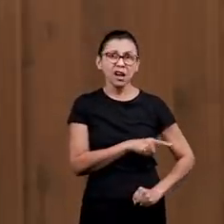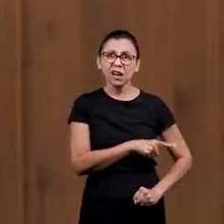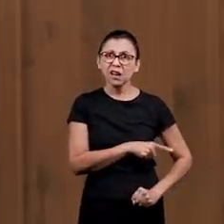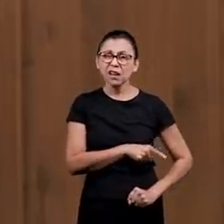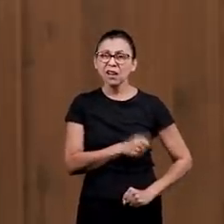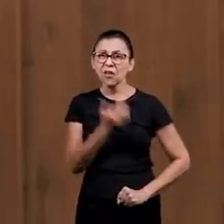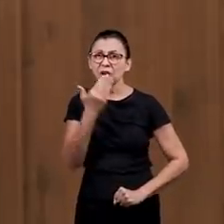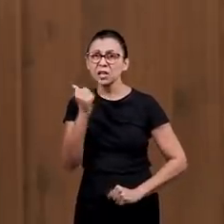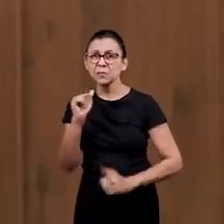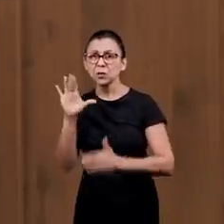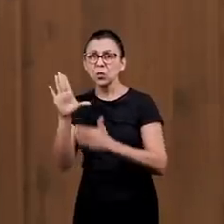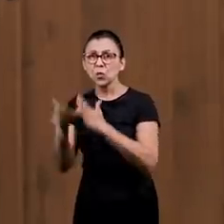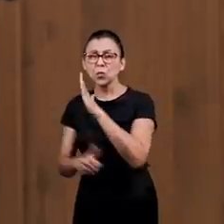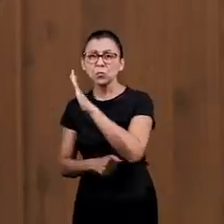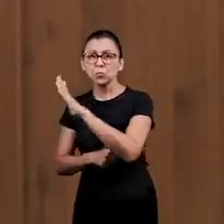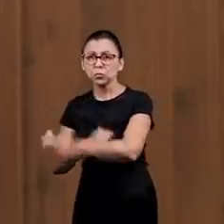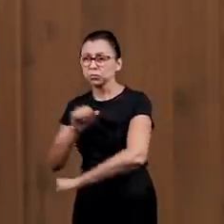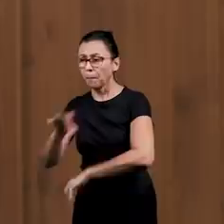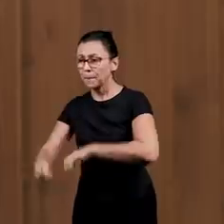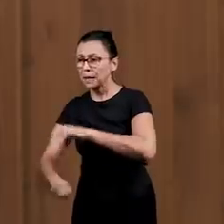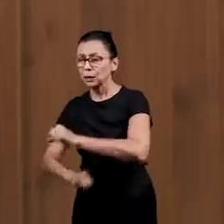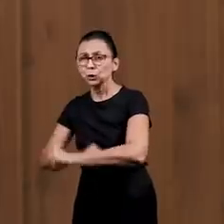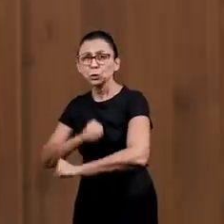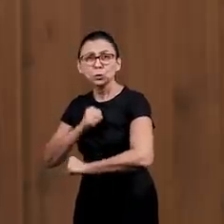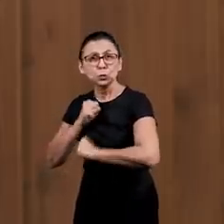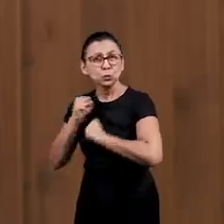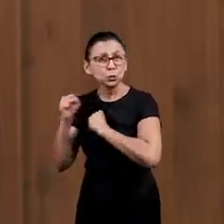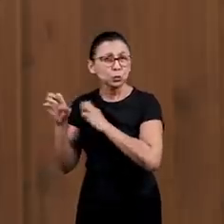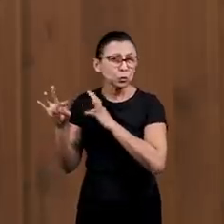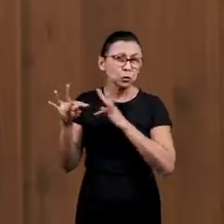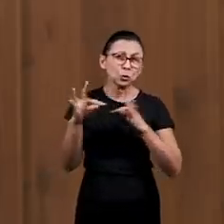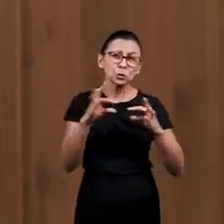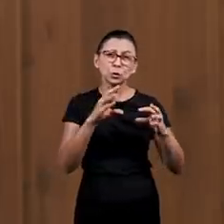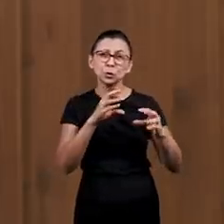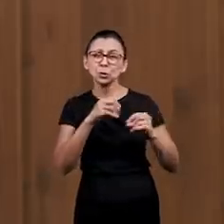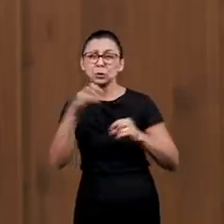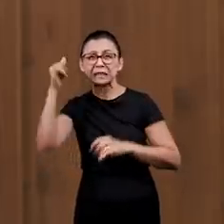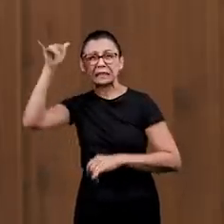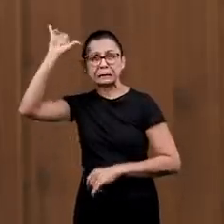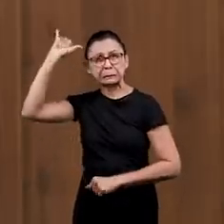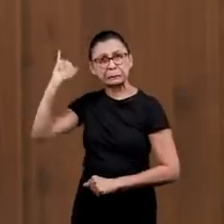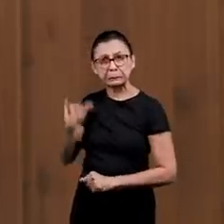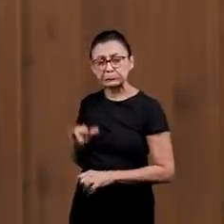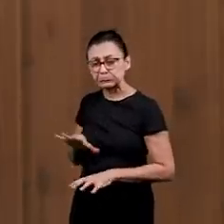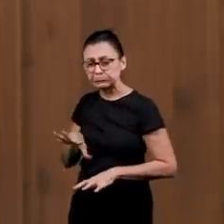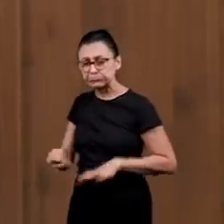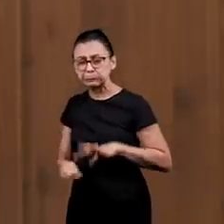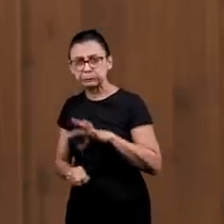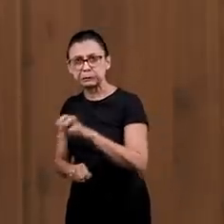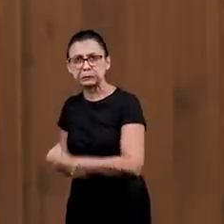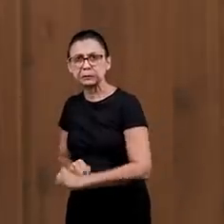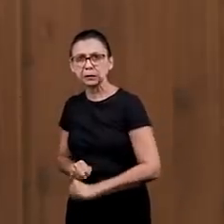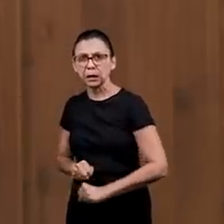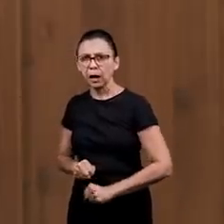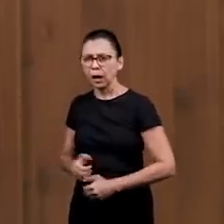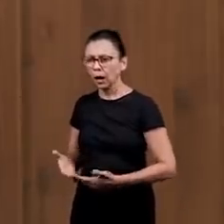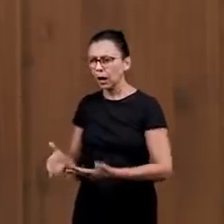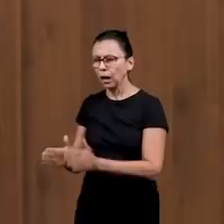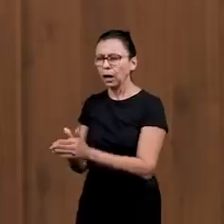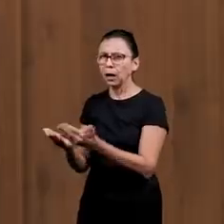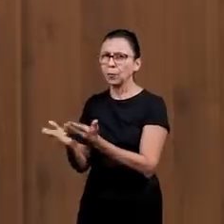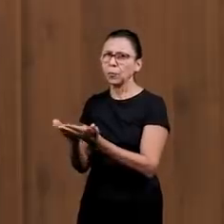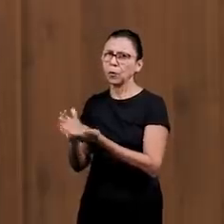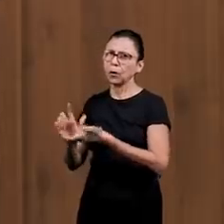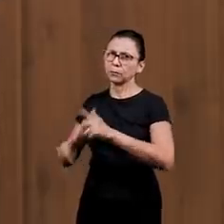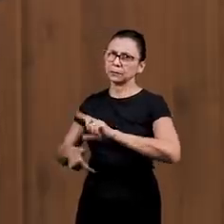todo o alimento de Israel, tudo aquilo que eles produziam. Roubava o seu gado, e assim Israel ficou muito